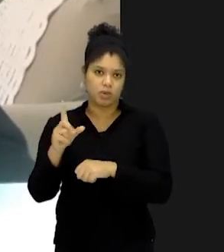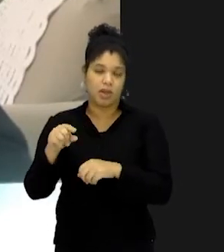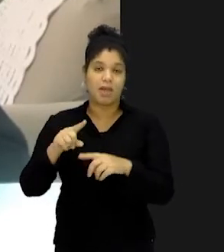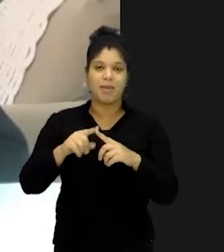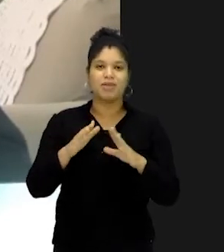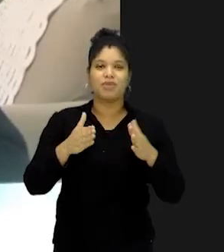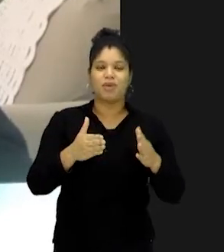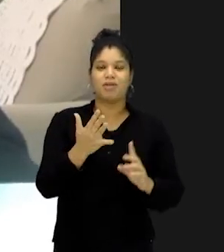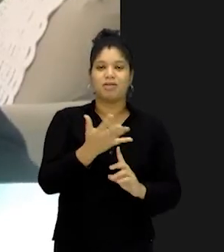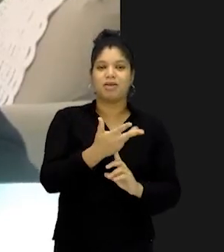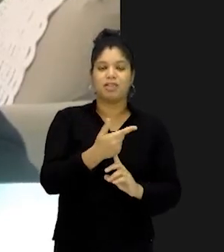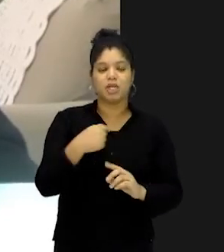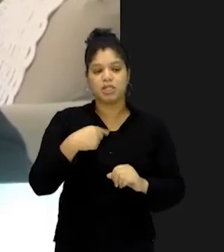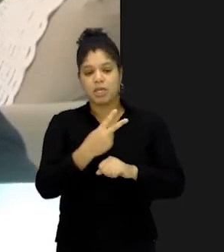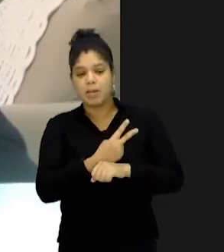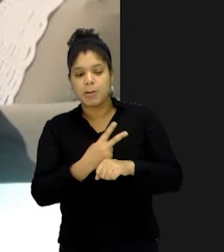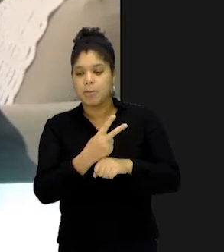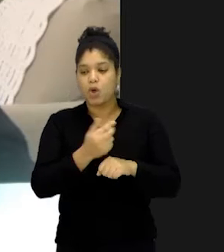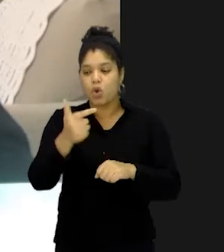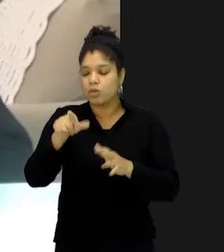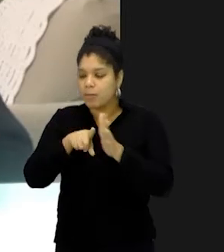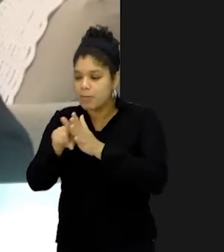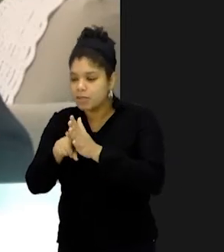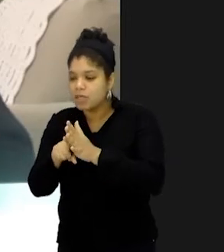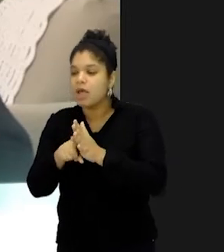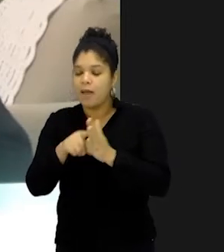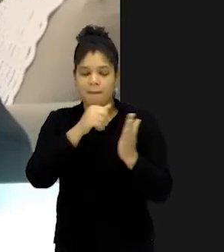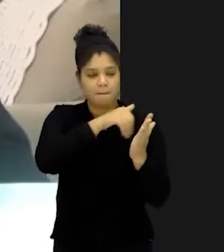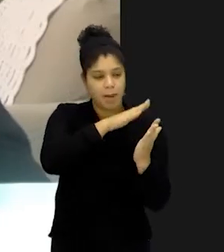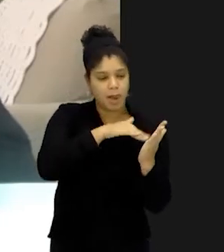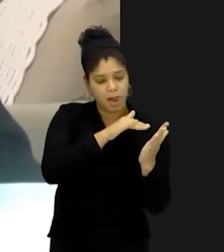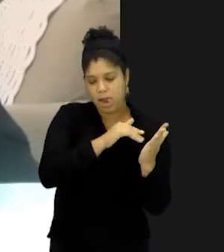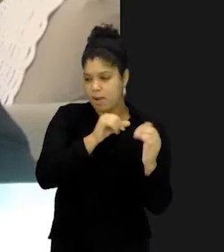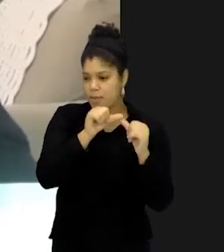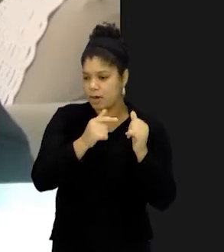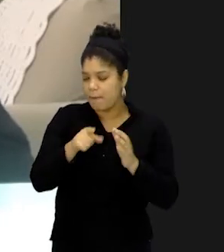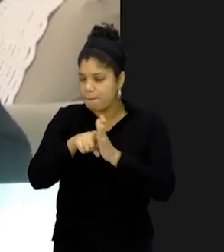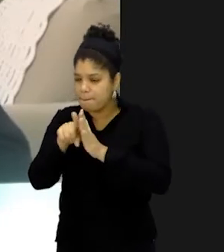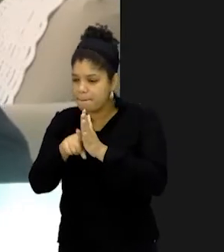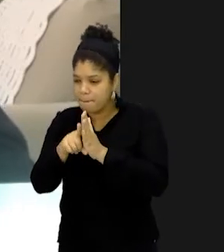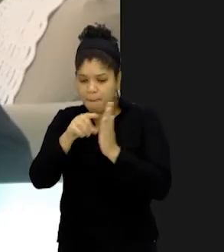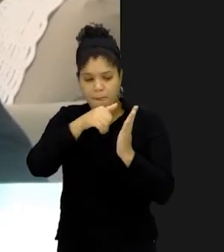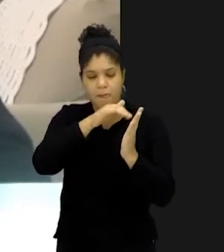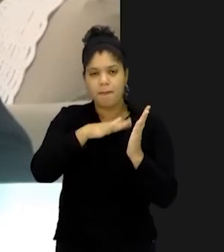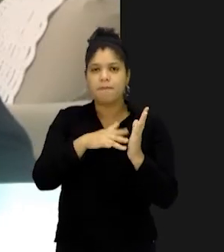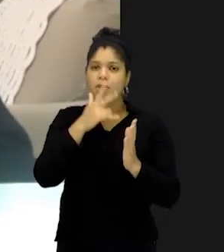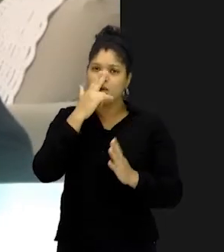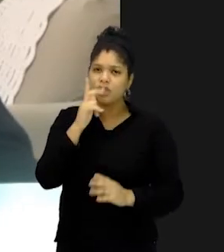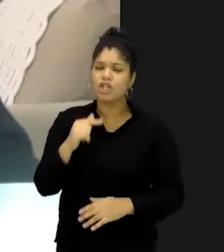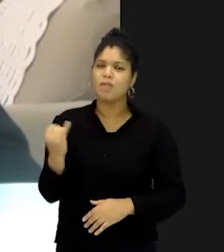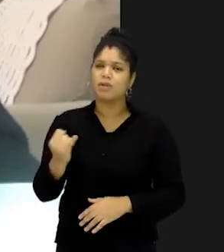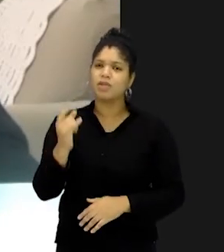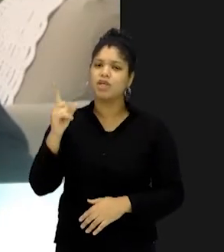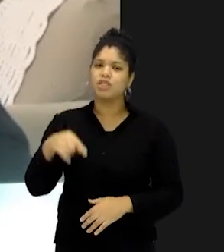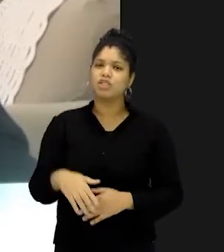gente está sempre buscando, sempre pesquisando. Então essa busca, eu acho que ela tem que ficar